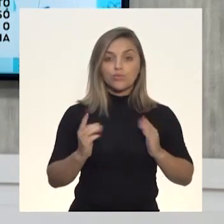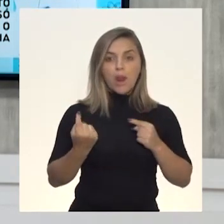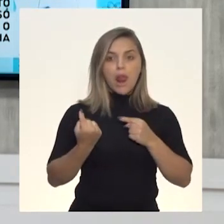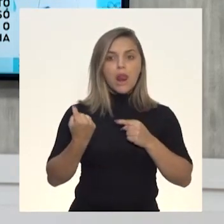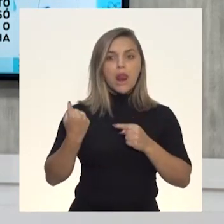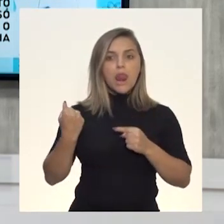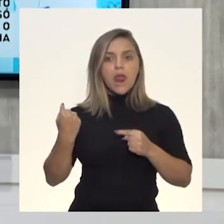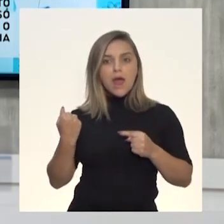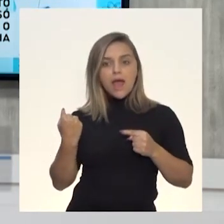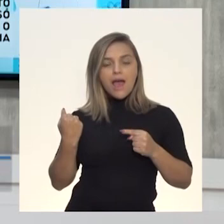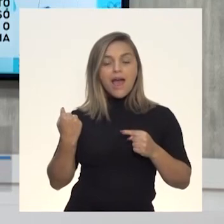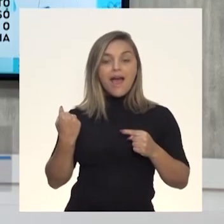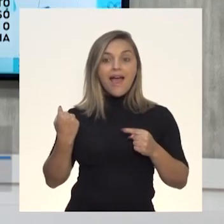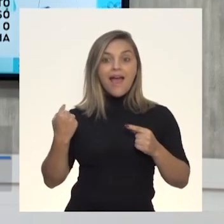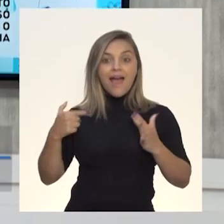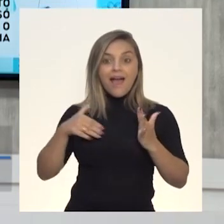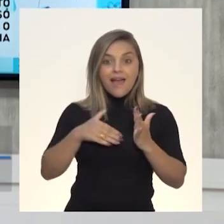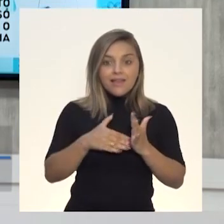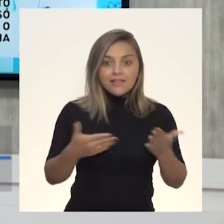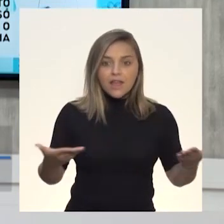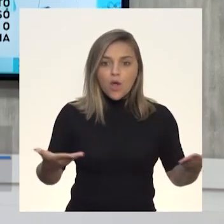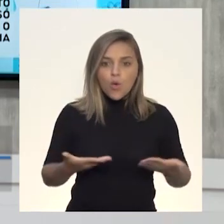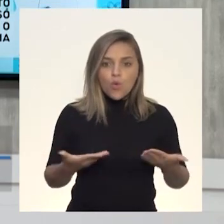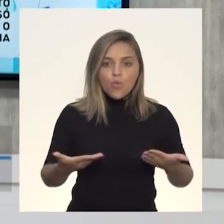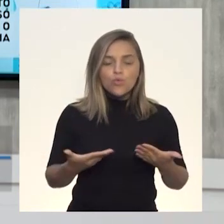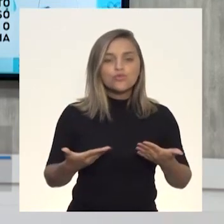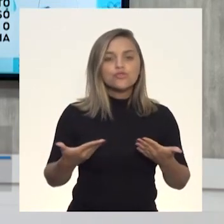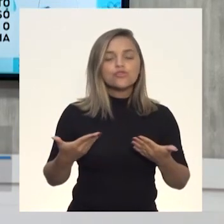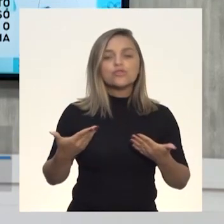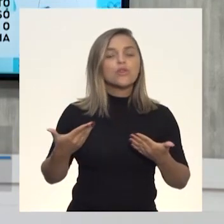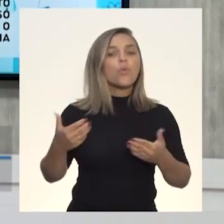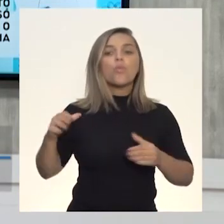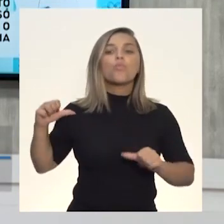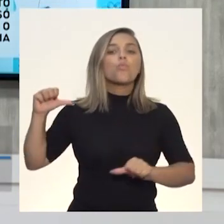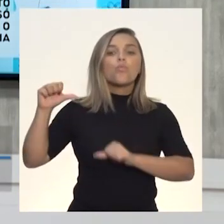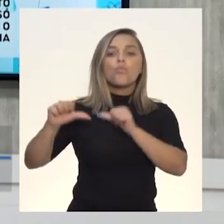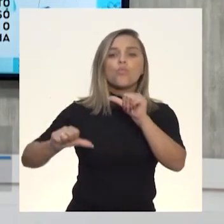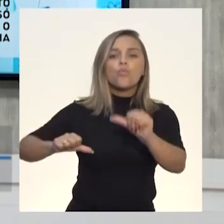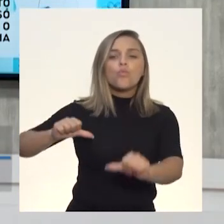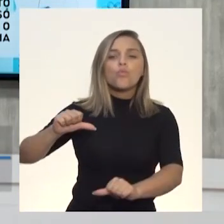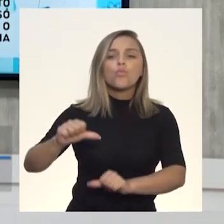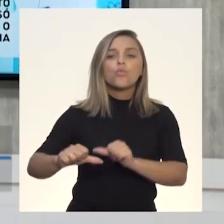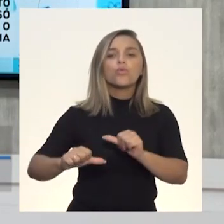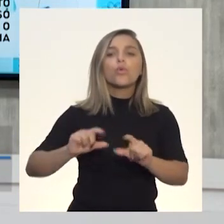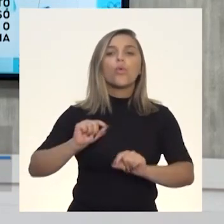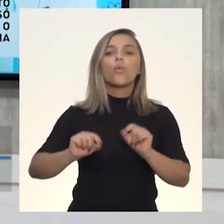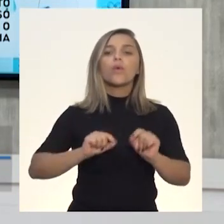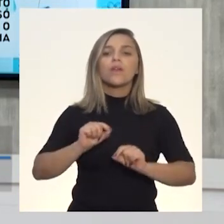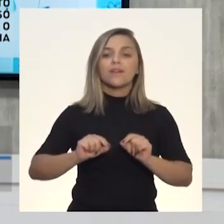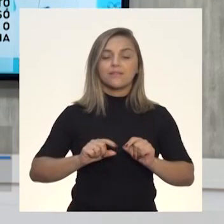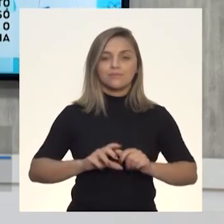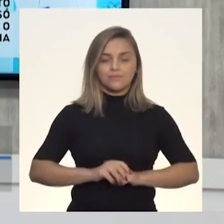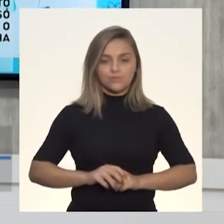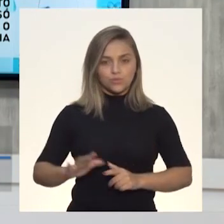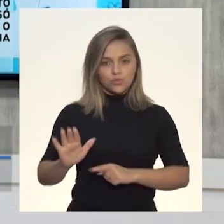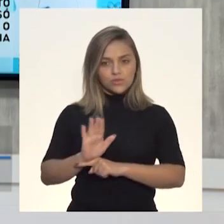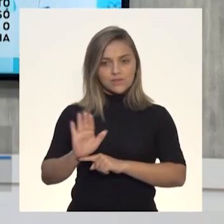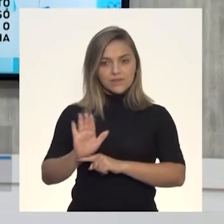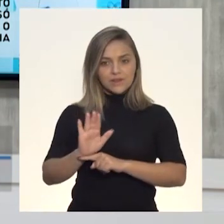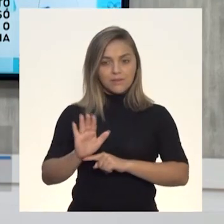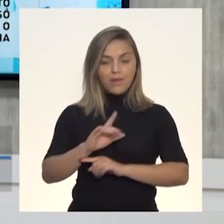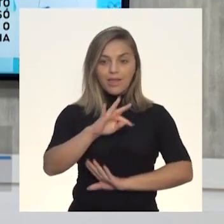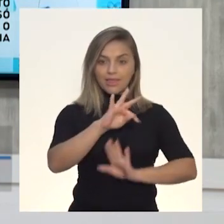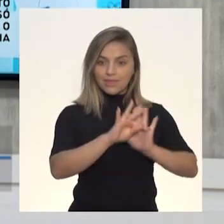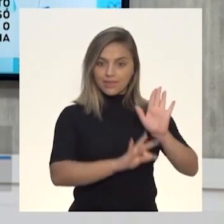a gente teve de informação? O que modificou no cinema, né? Então, ele traz para a gente uma